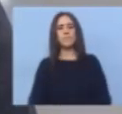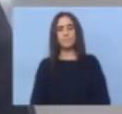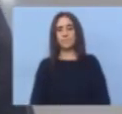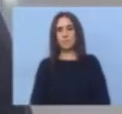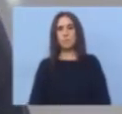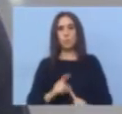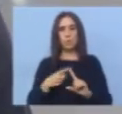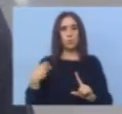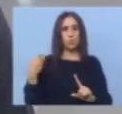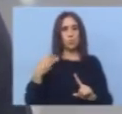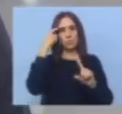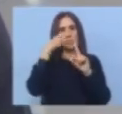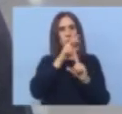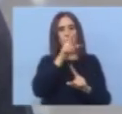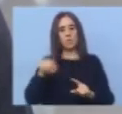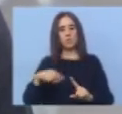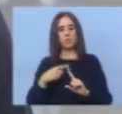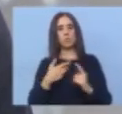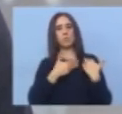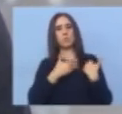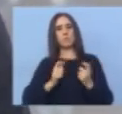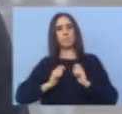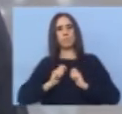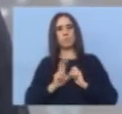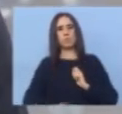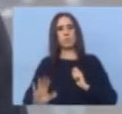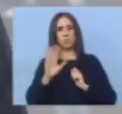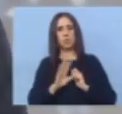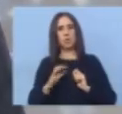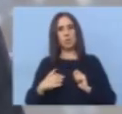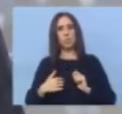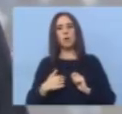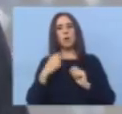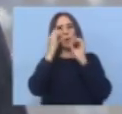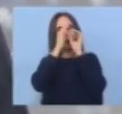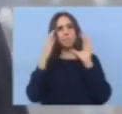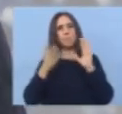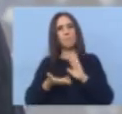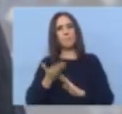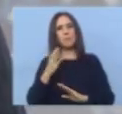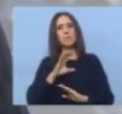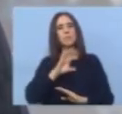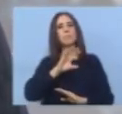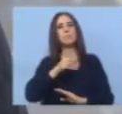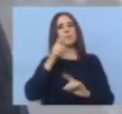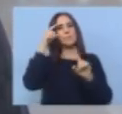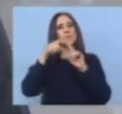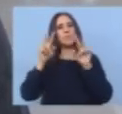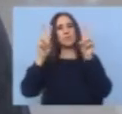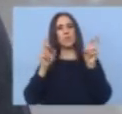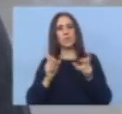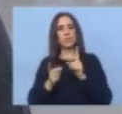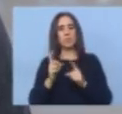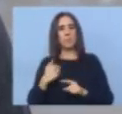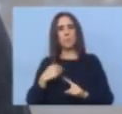faço missões e só este ano é que fui o responsável nacional. E, portanto, tenho maior noção do que é a Missão País. Mas para mim é muito